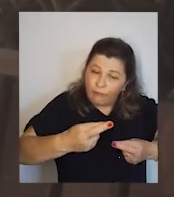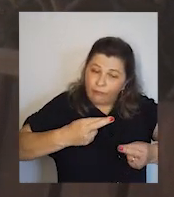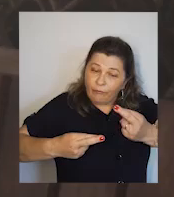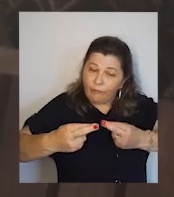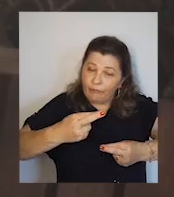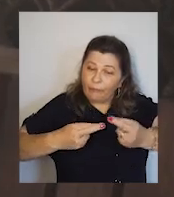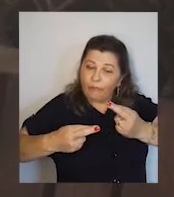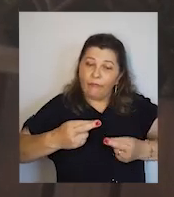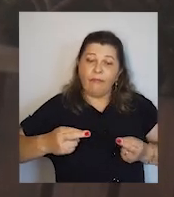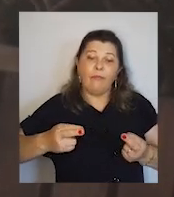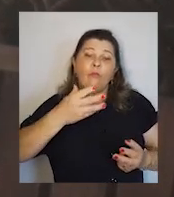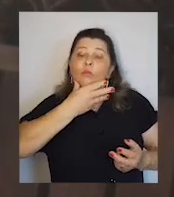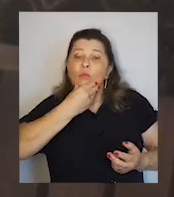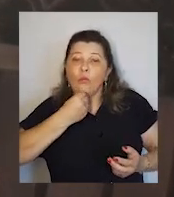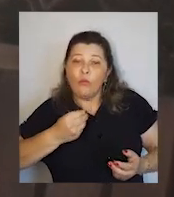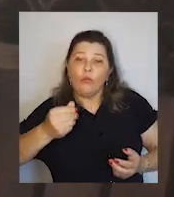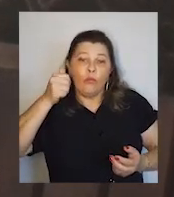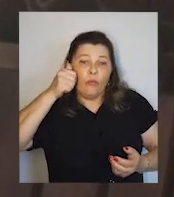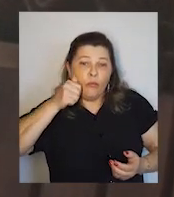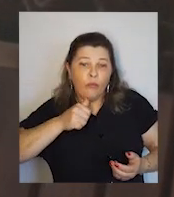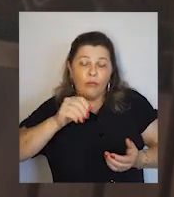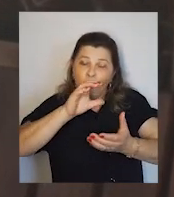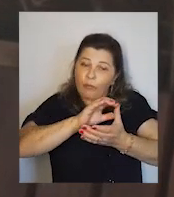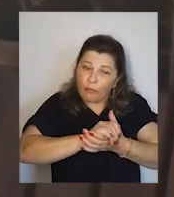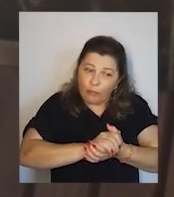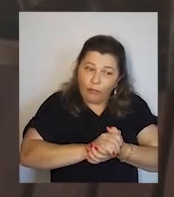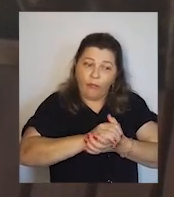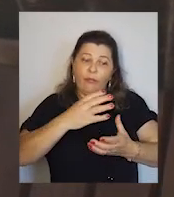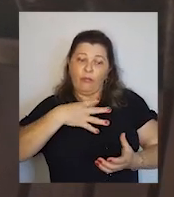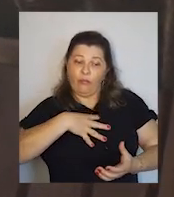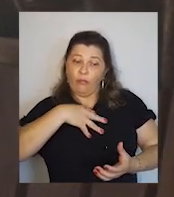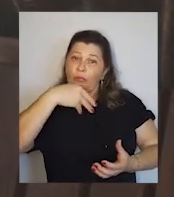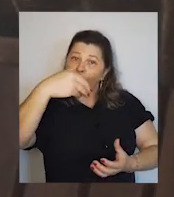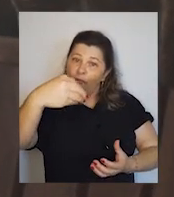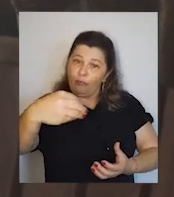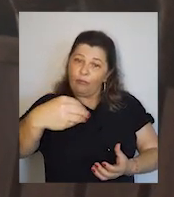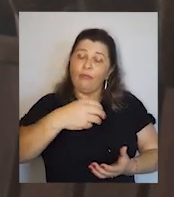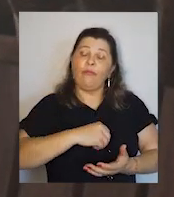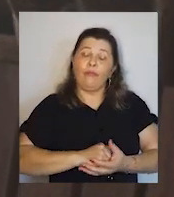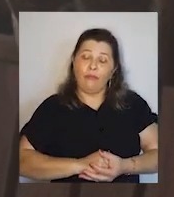como cônjuge, na sua relação como filho,